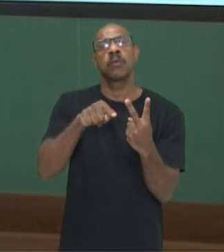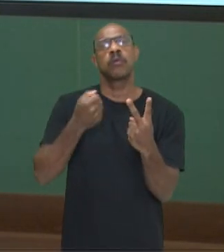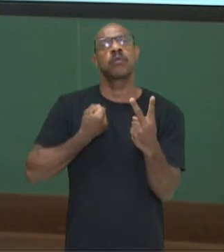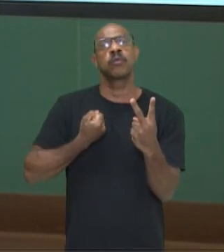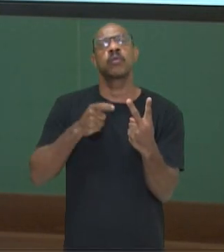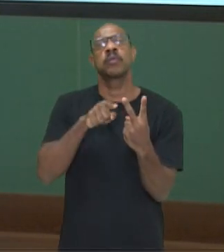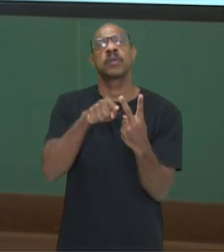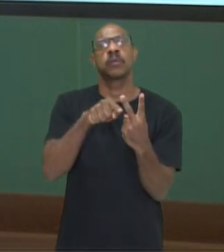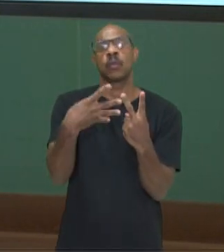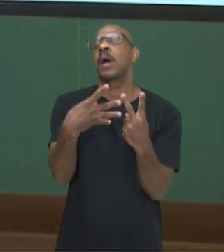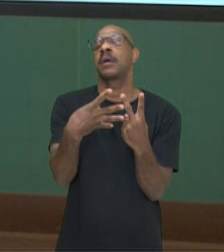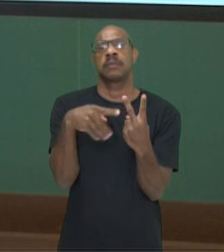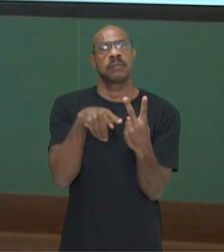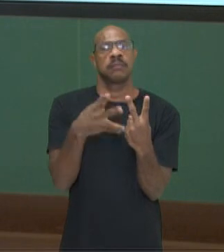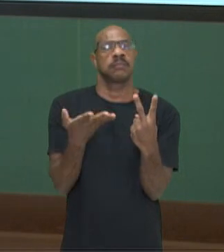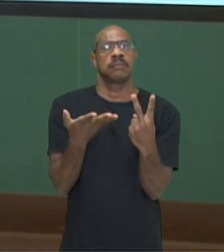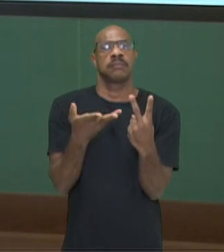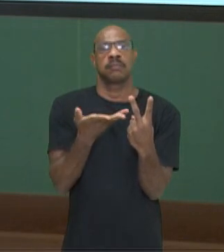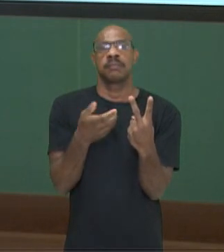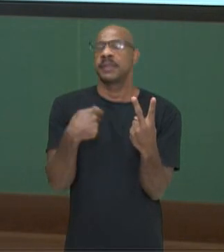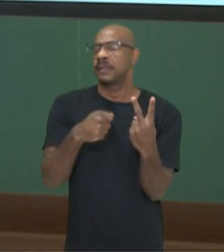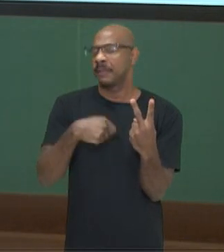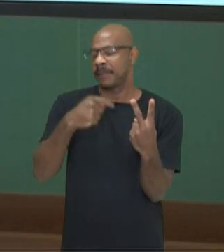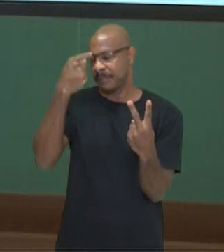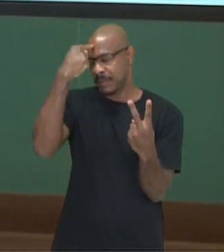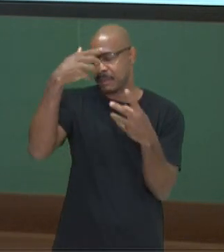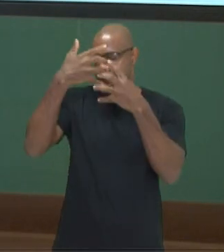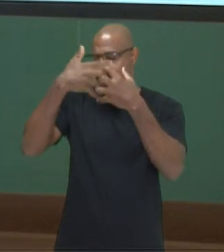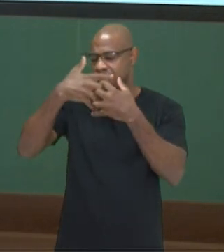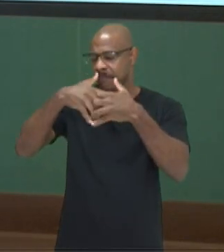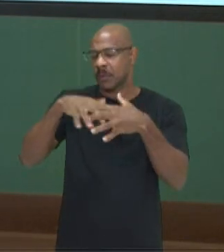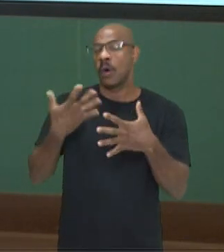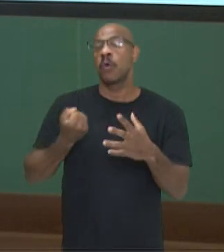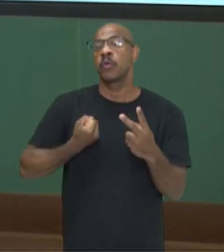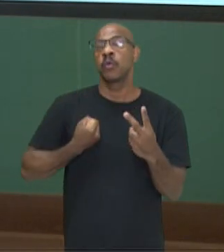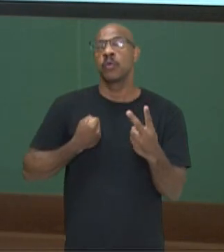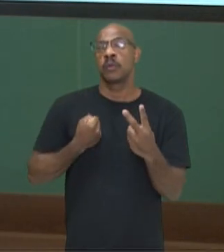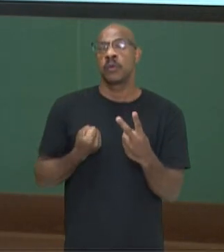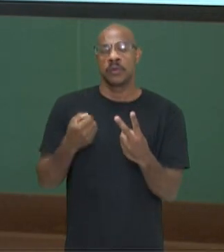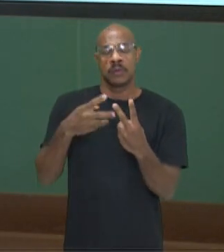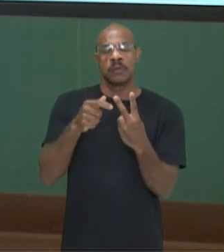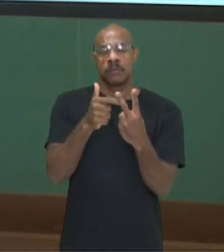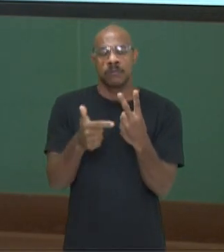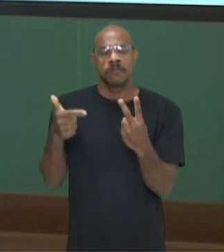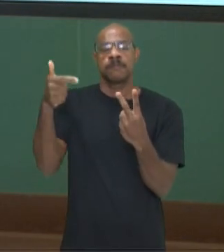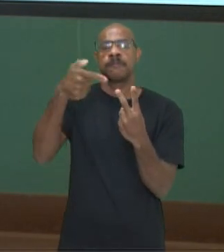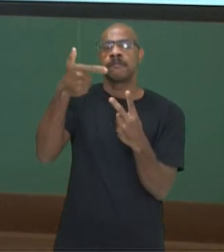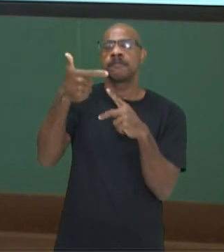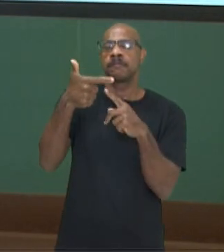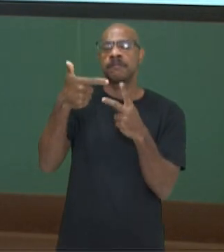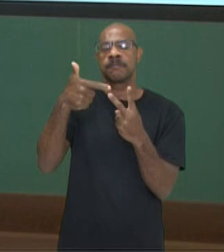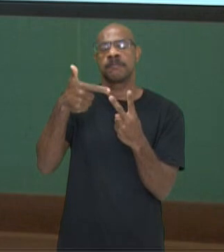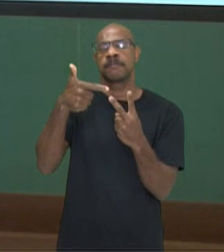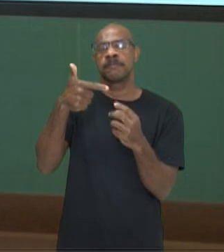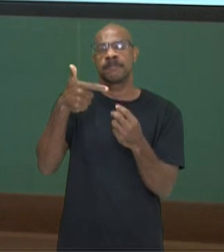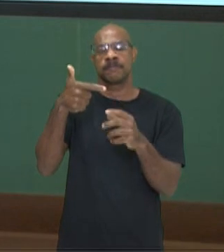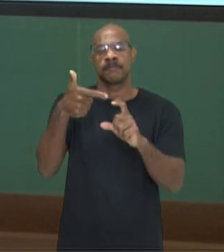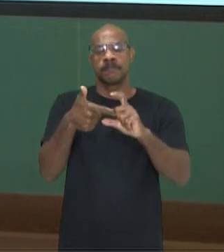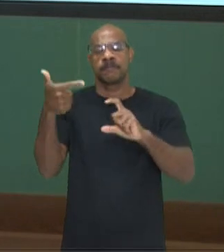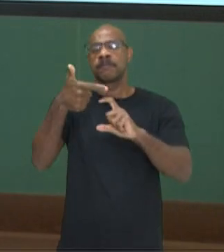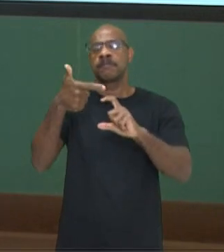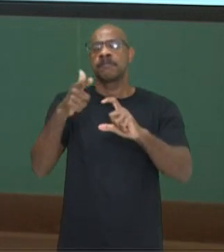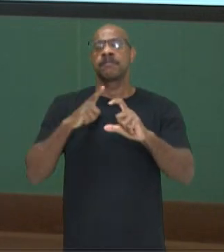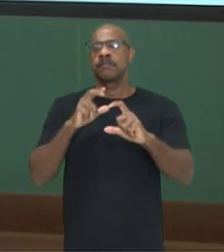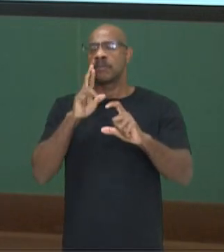quadrada de 4? Vocês teriam que pensar qual é o número que elevado ao quadrado nos dá